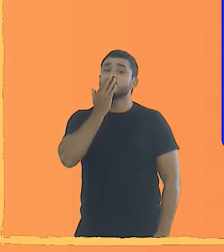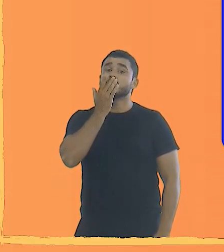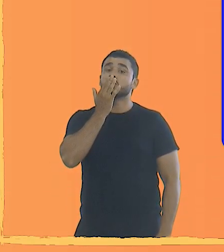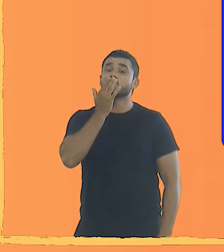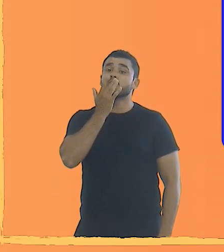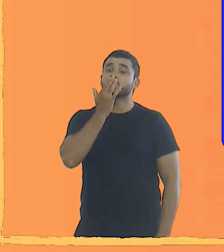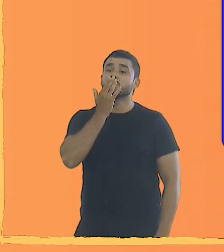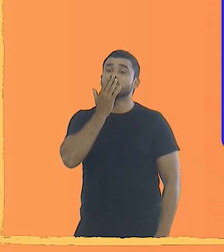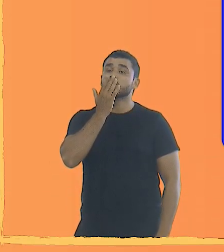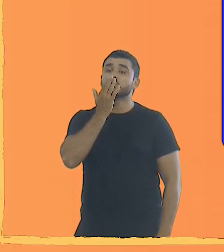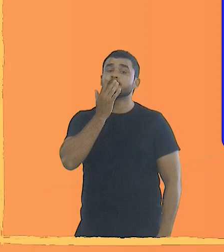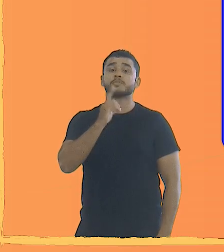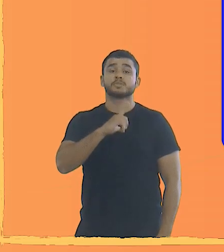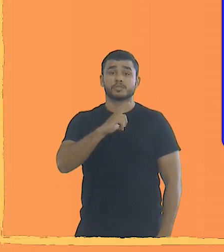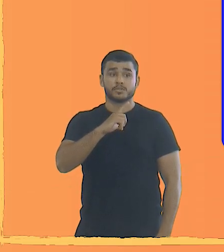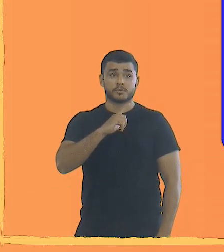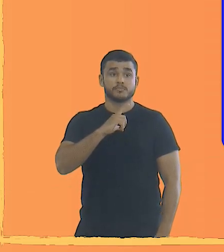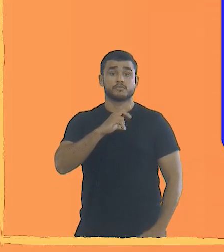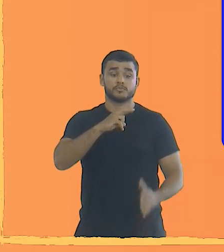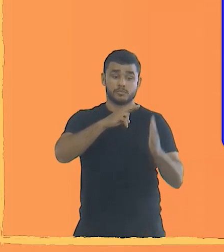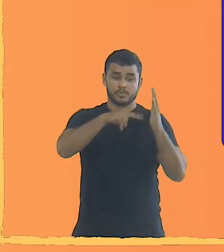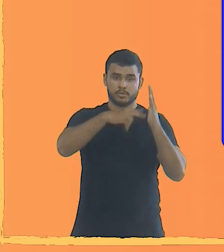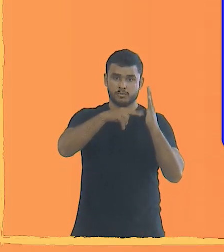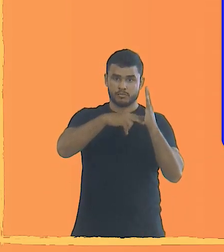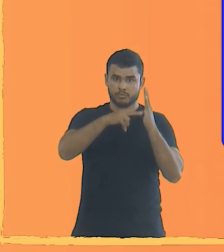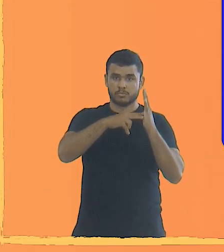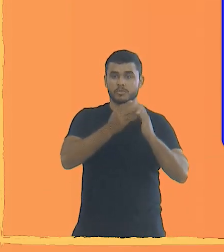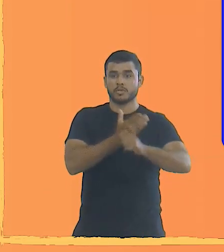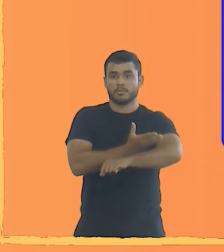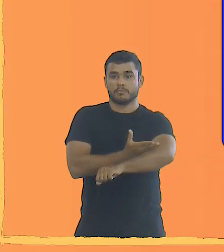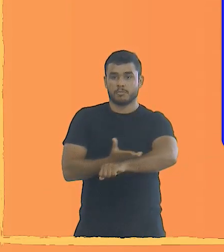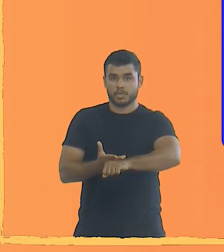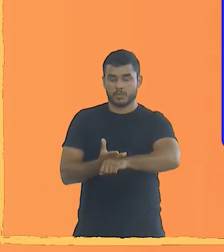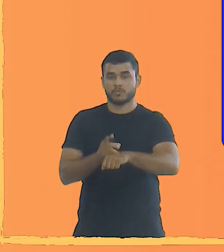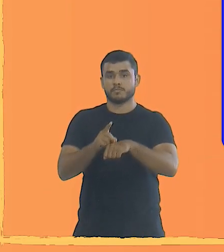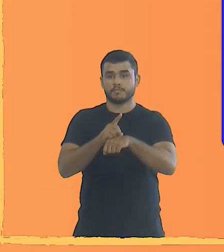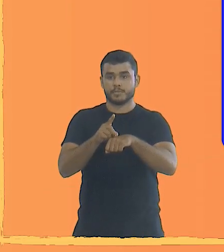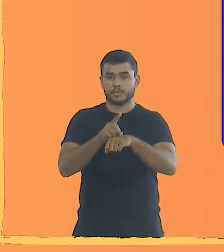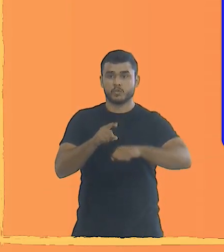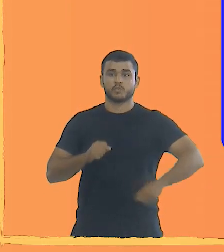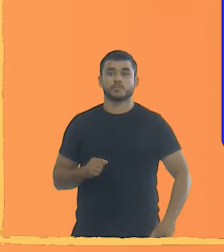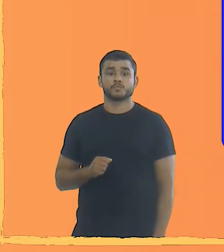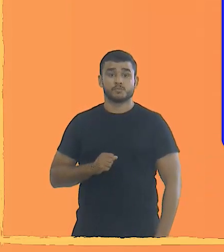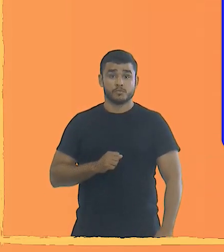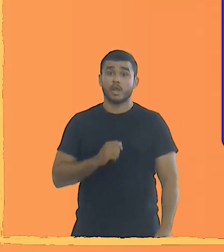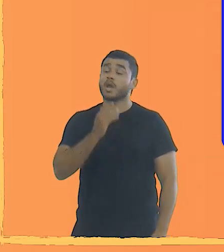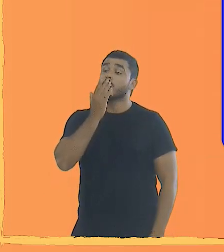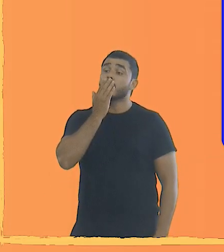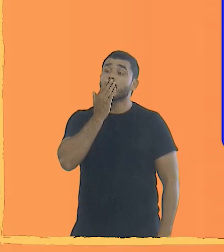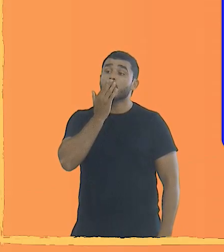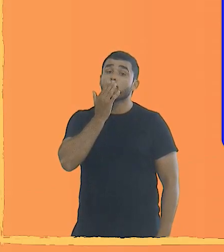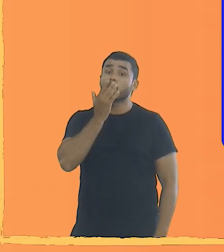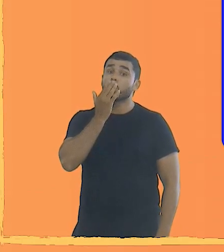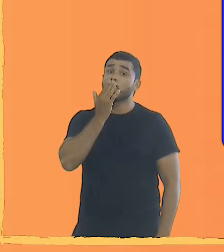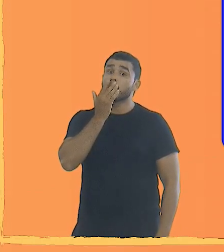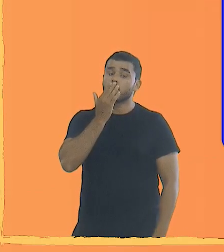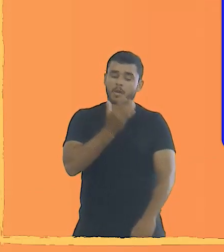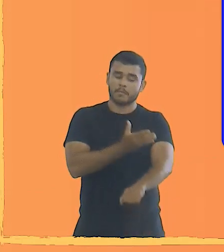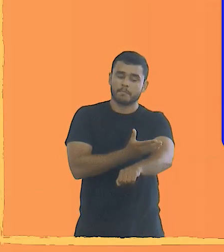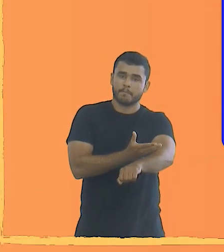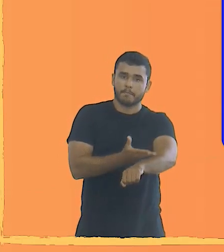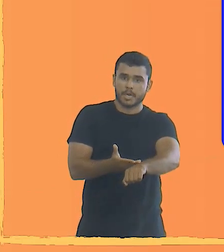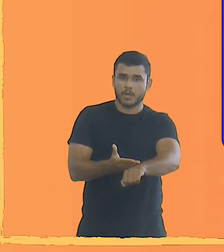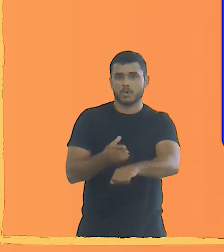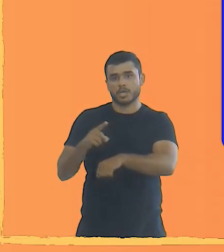disse? Que tem um símbolo que é o branco e o preto. E esse símbolo, que é o branco e o preto, eles podem